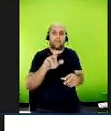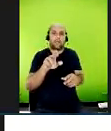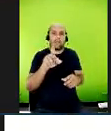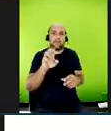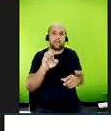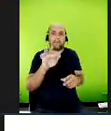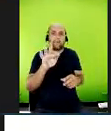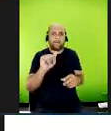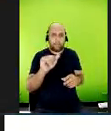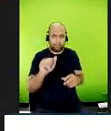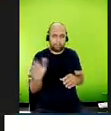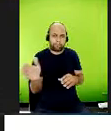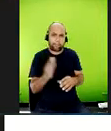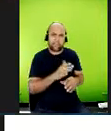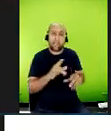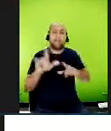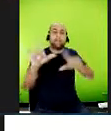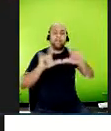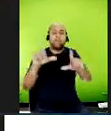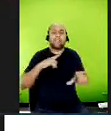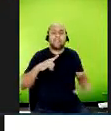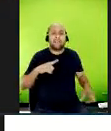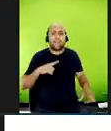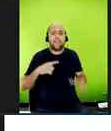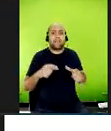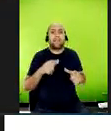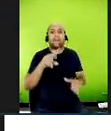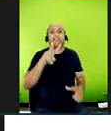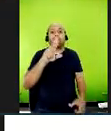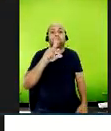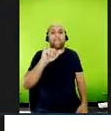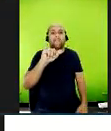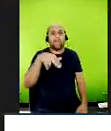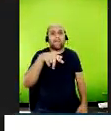no e no Multishow quem dá tinha o o